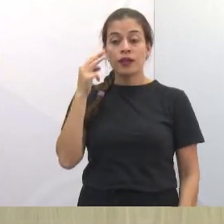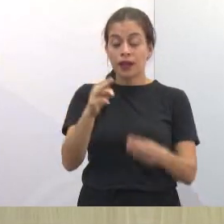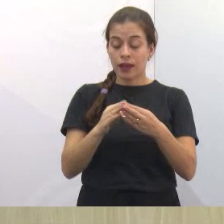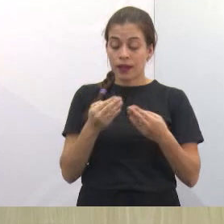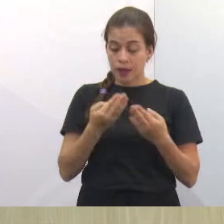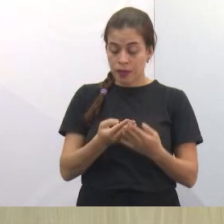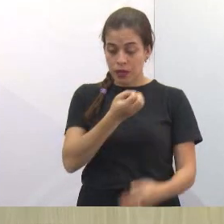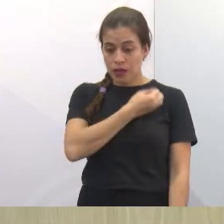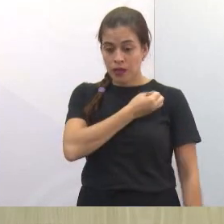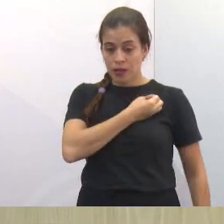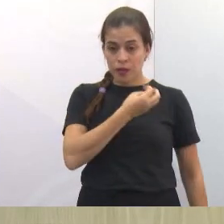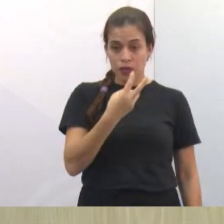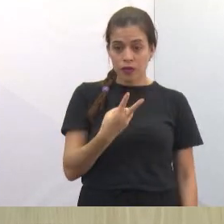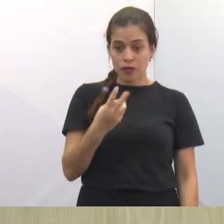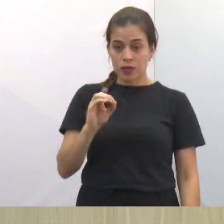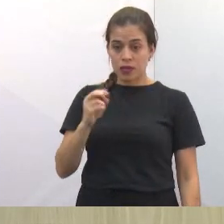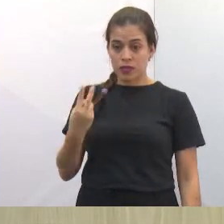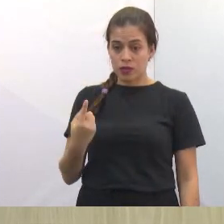Requerimento número